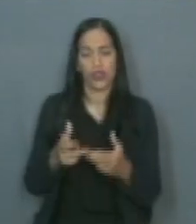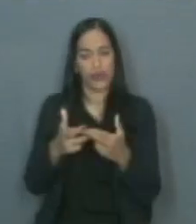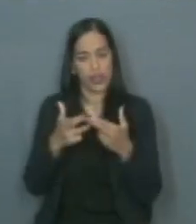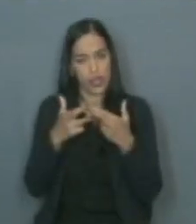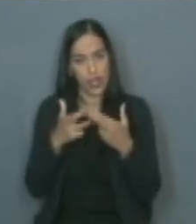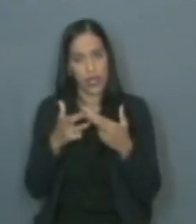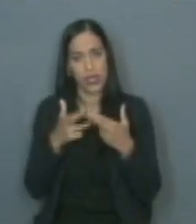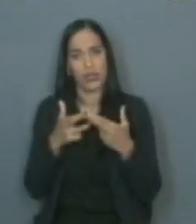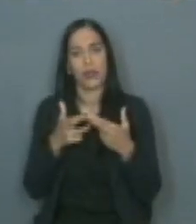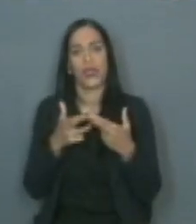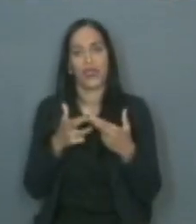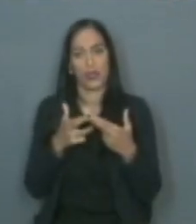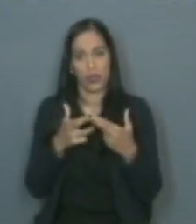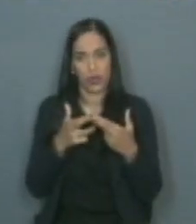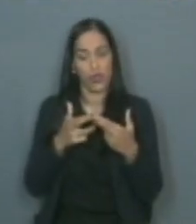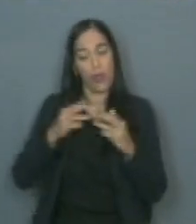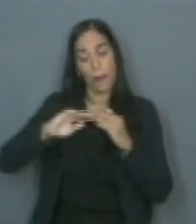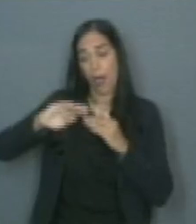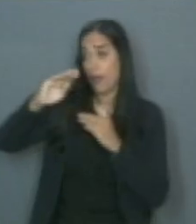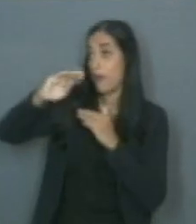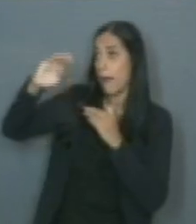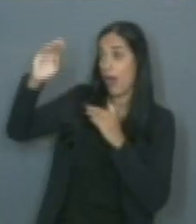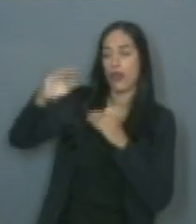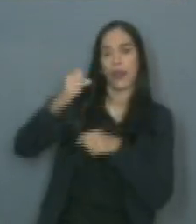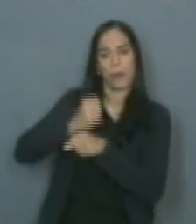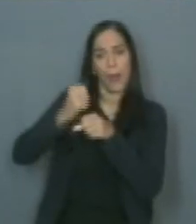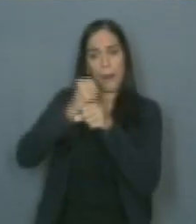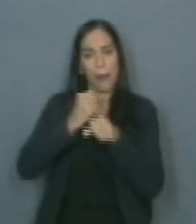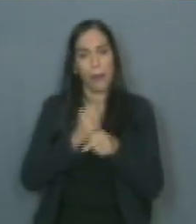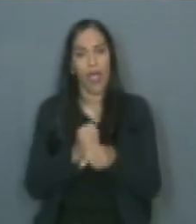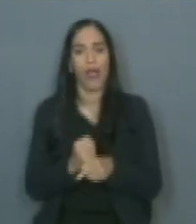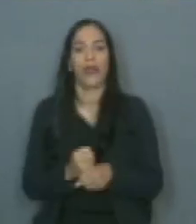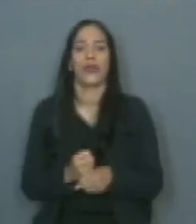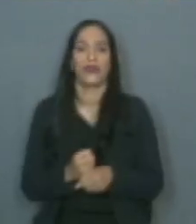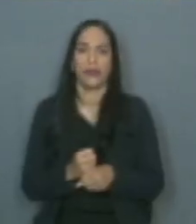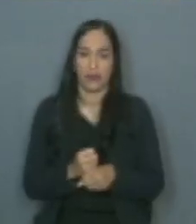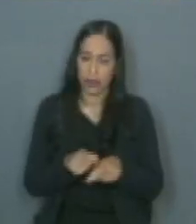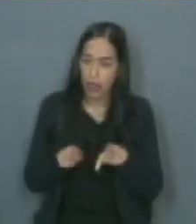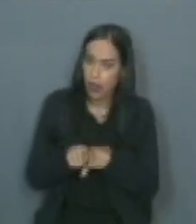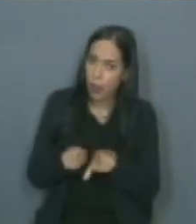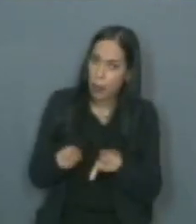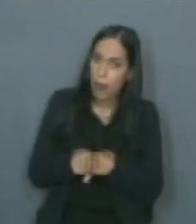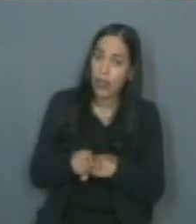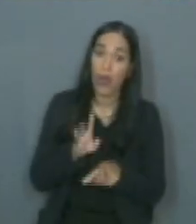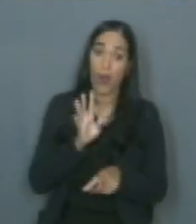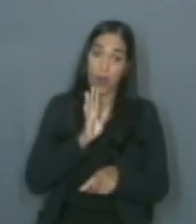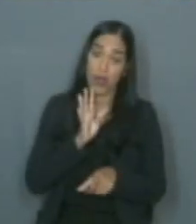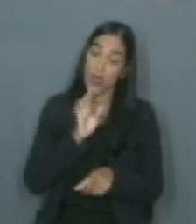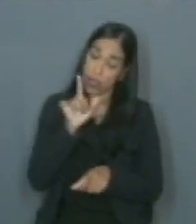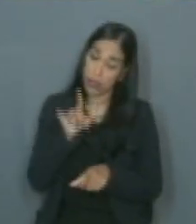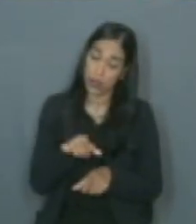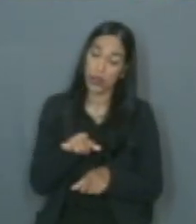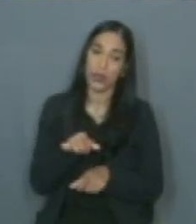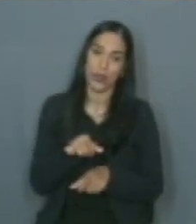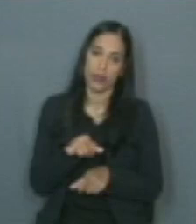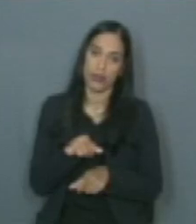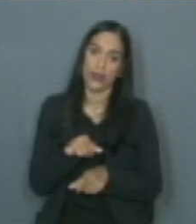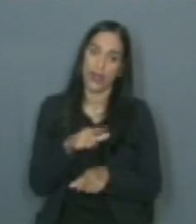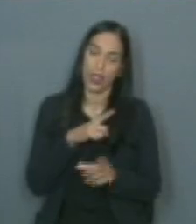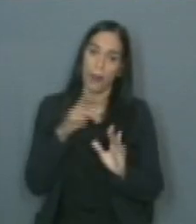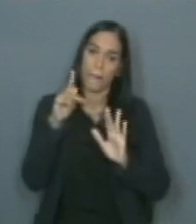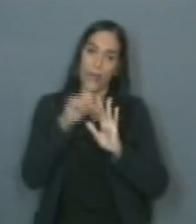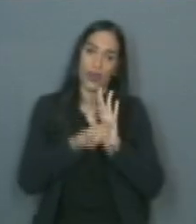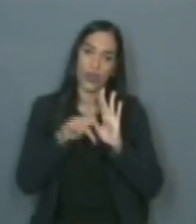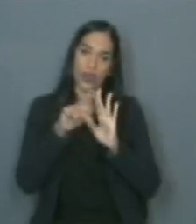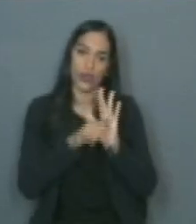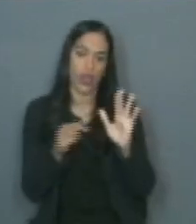requerimentos para que a barreira seja feita. Essa na Rua da Mangueira, eu conheço bem ela. E eu sei que ela já tem um